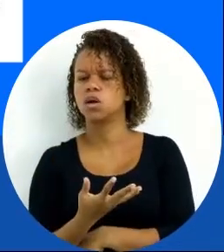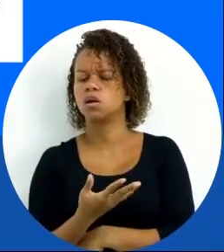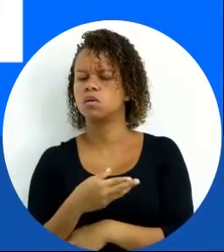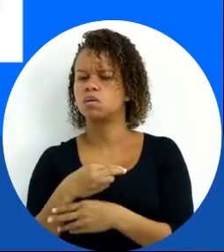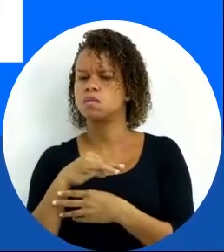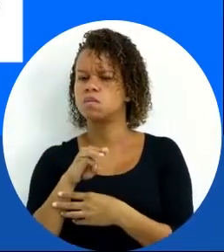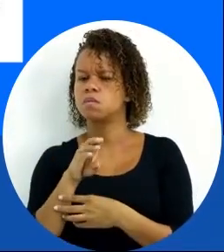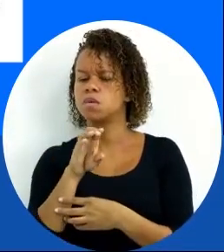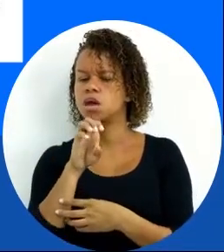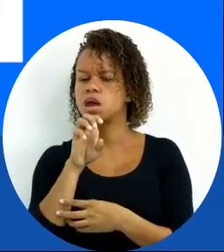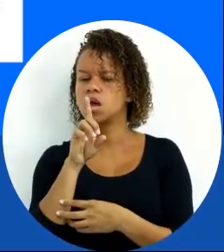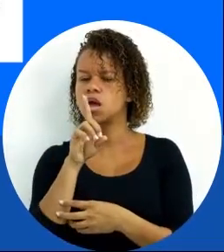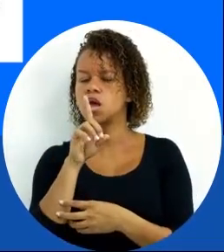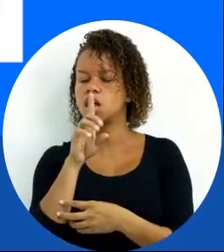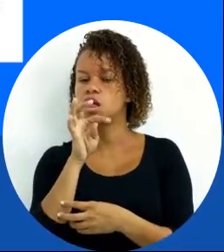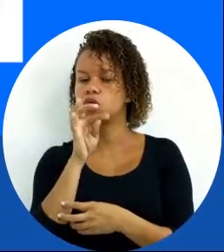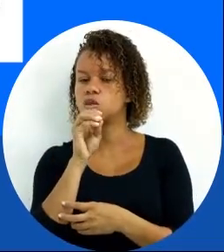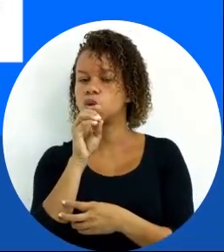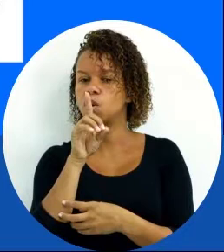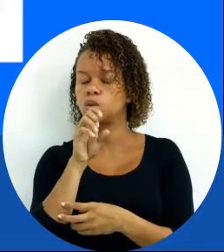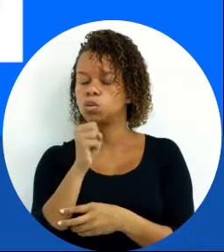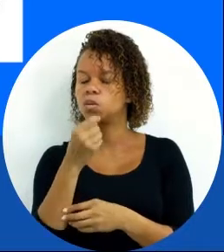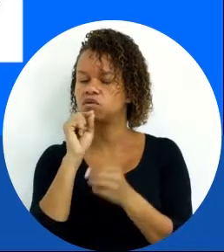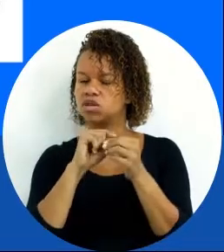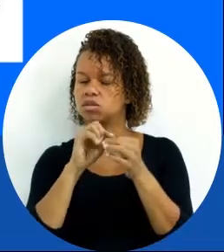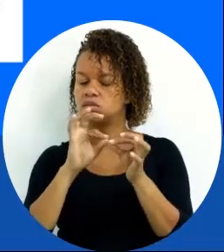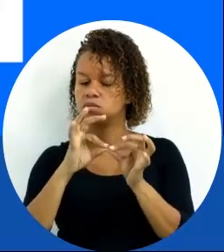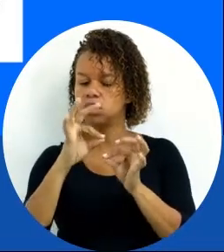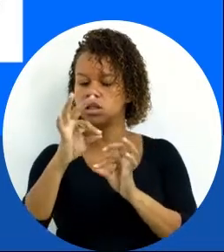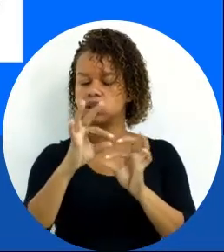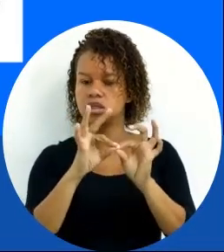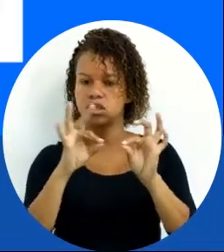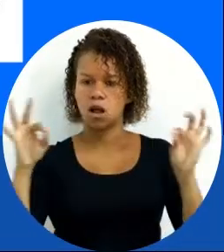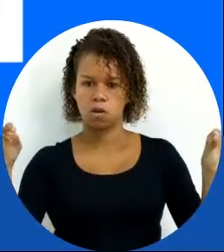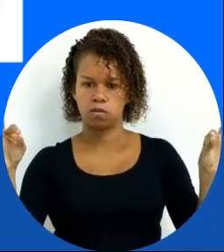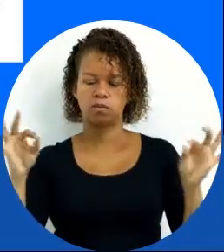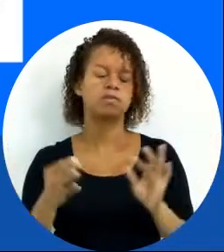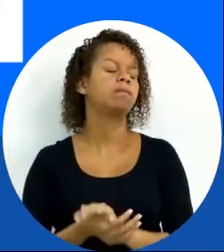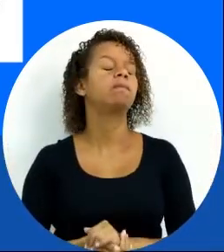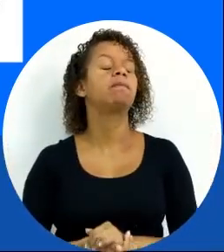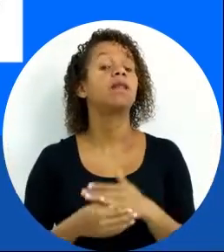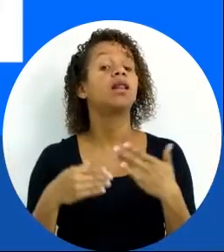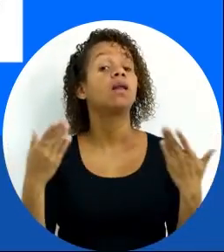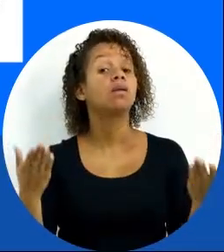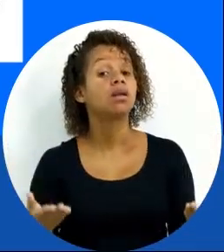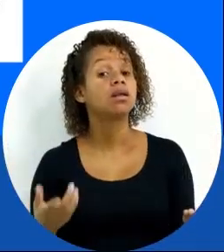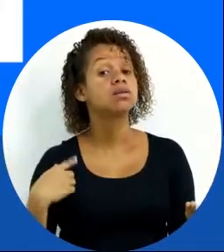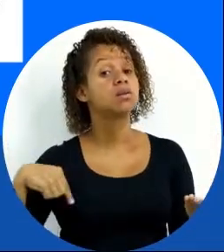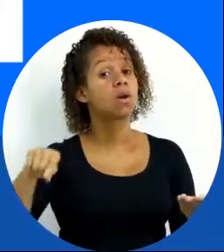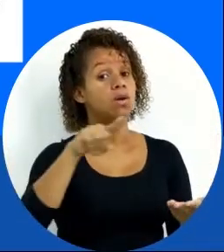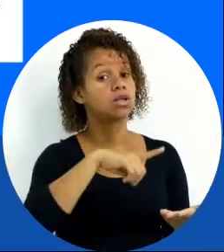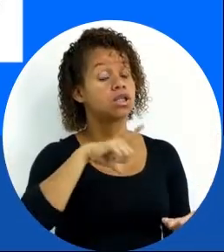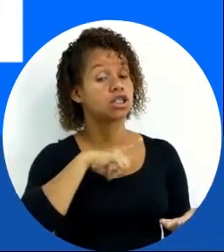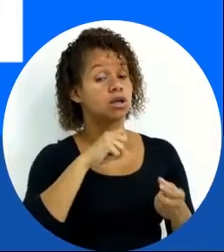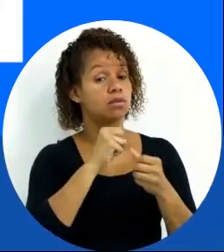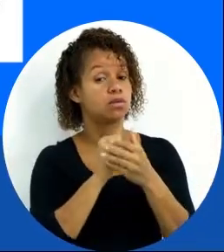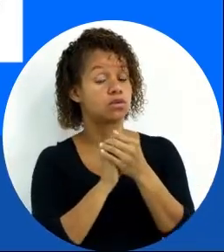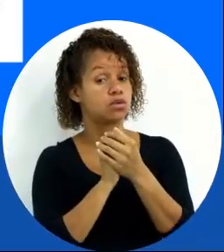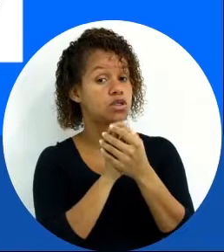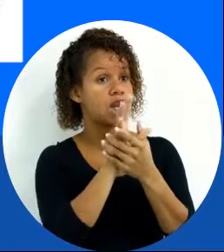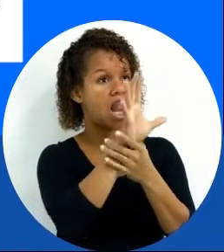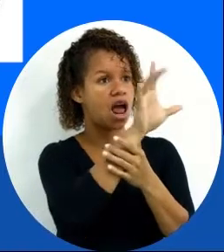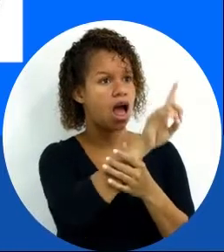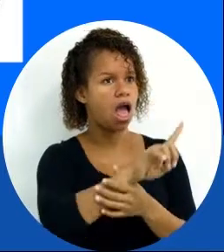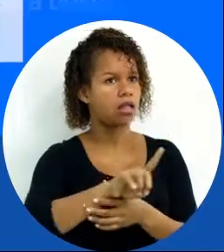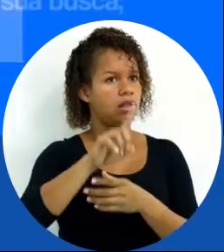para fazer esse tipo de medição. Então, diante disso, nós temos aqui no slide apresentando